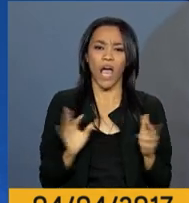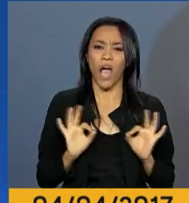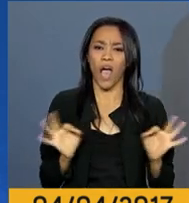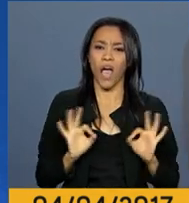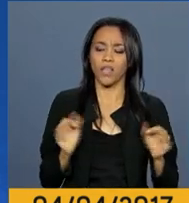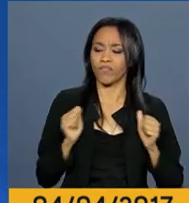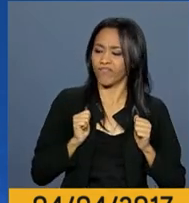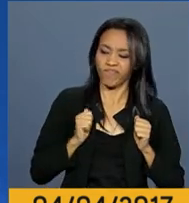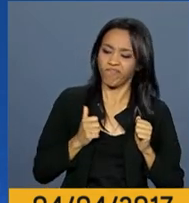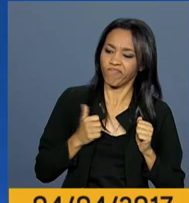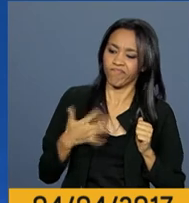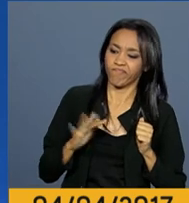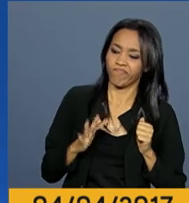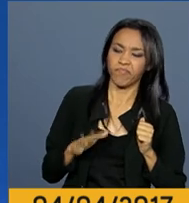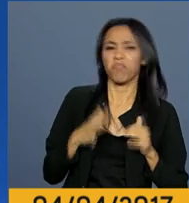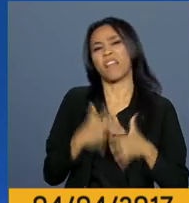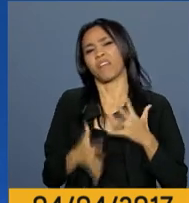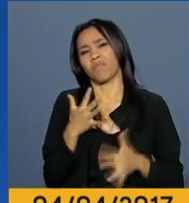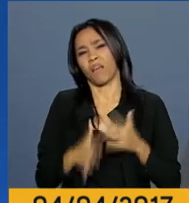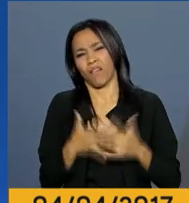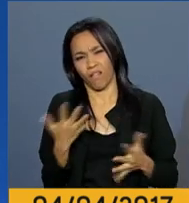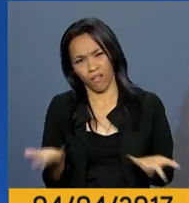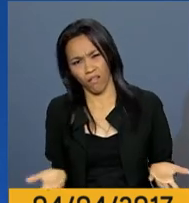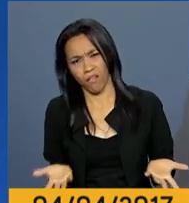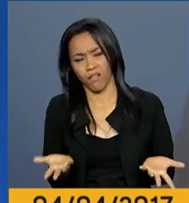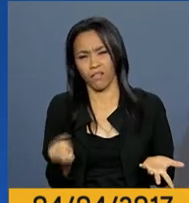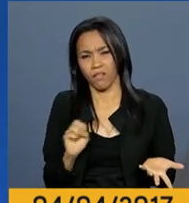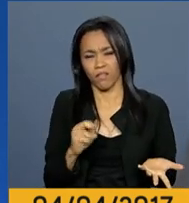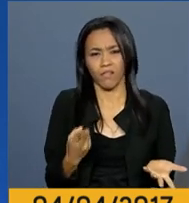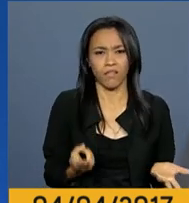possa eventualmente embaraçar ou